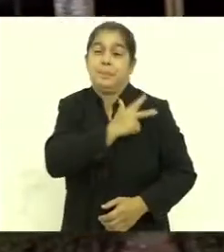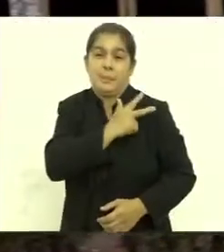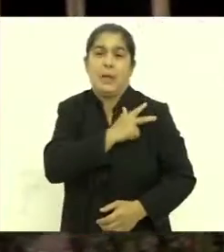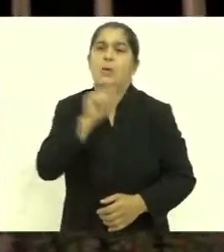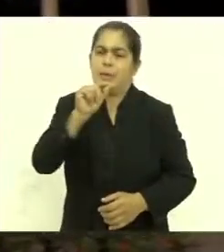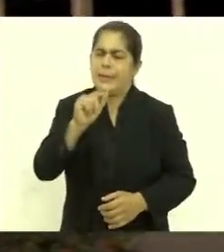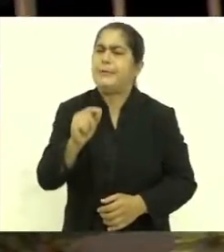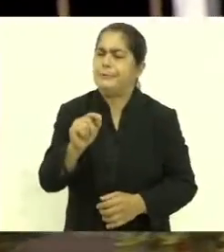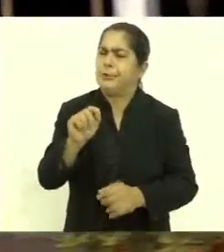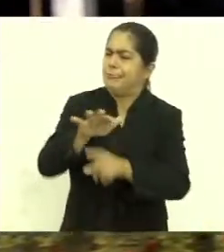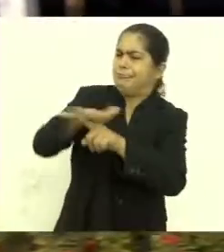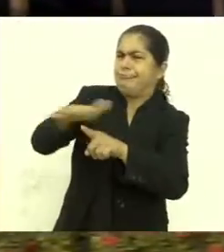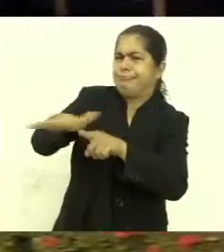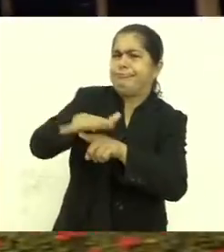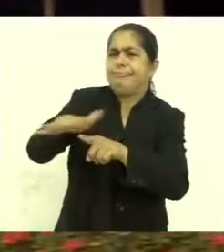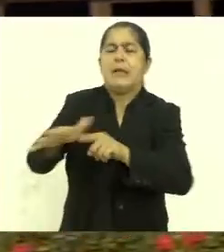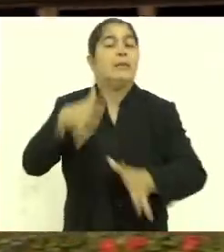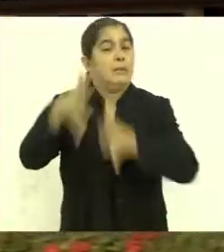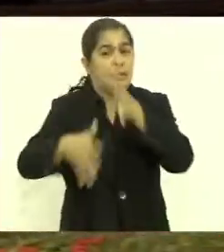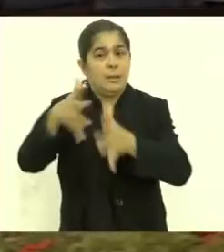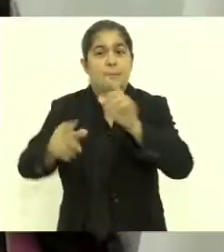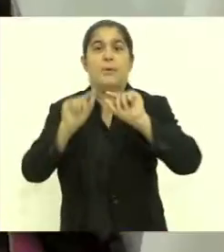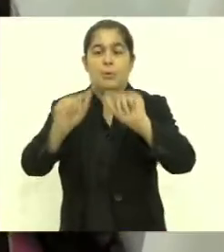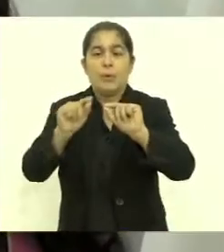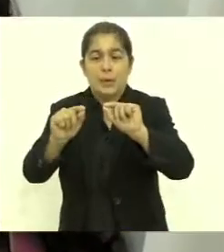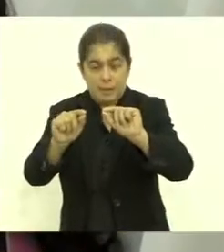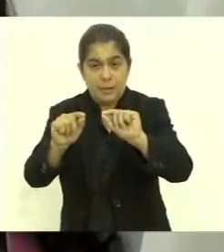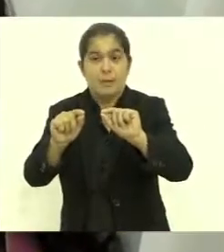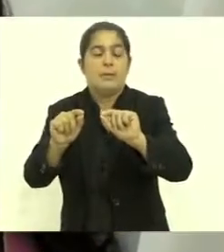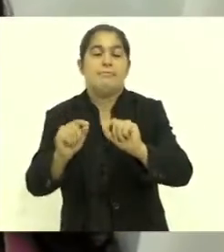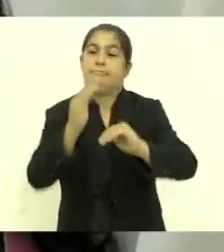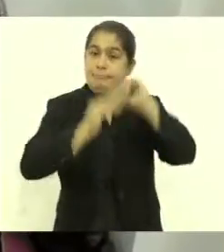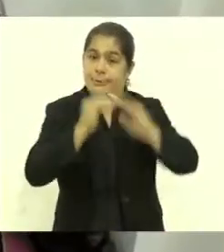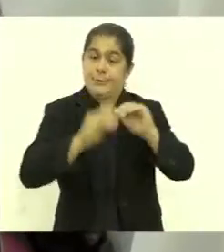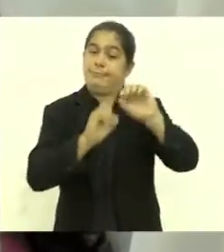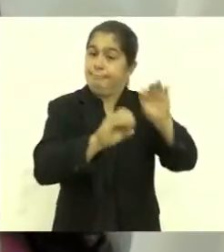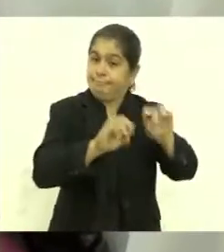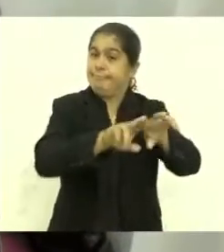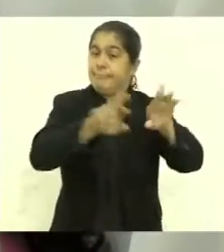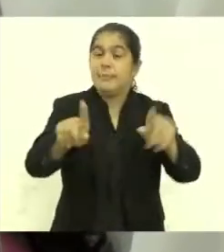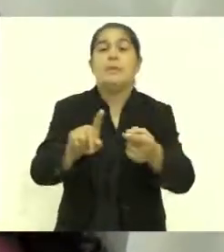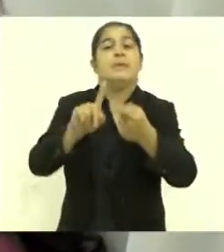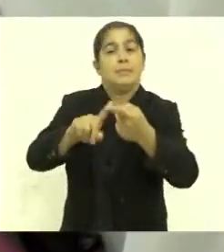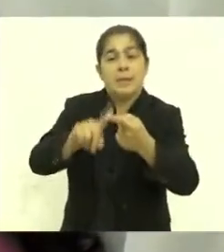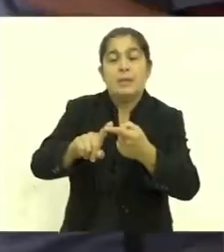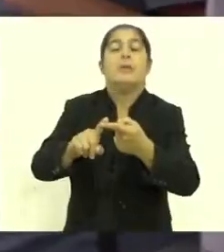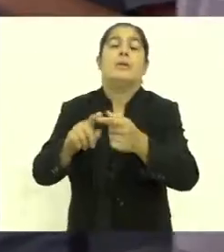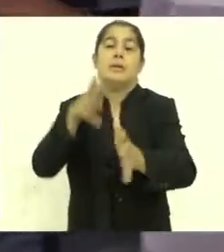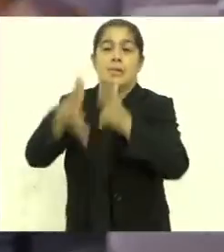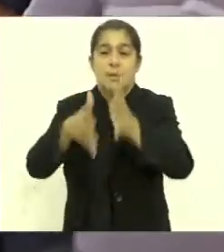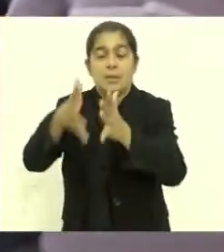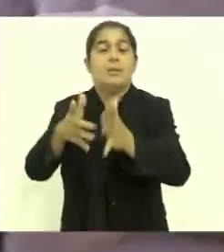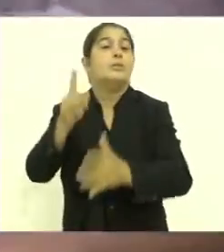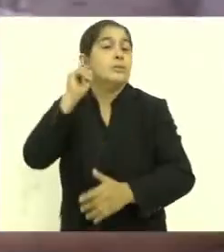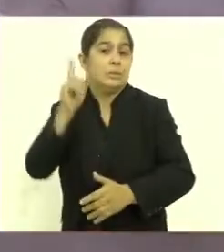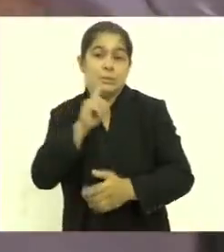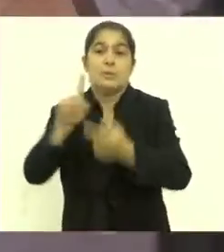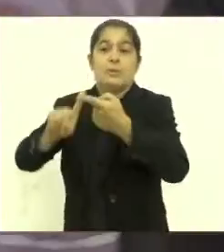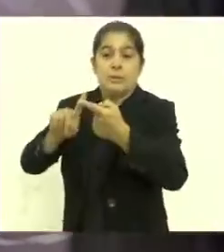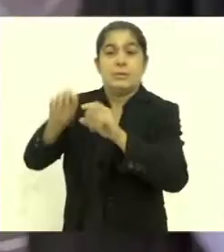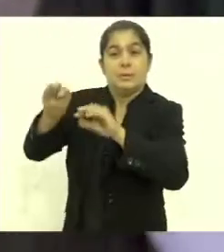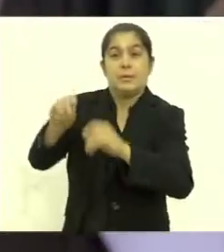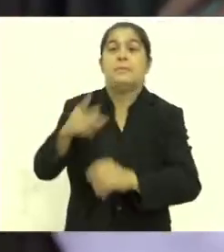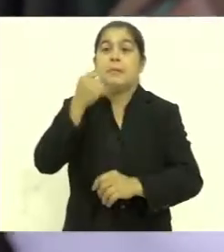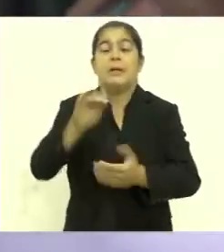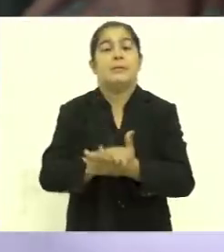Em João Pessoa, a FUNAD é referência no ensino de Libras, um trabalho que começa na capacitação de profissionais e termina no ensino da língua